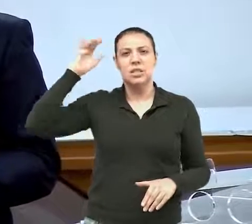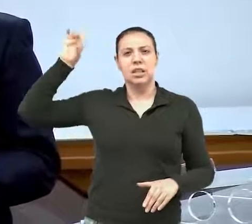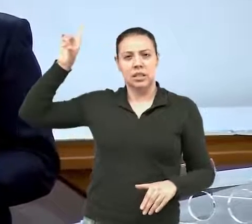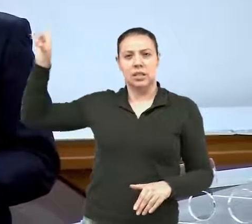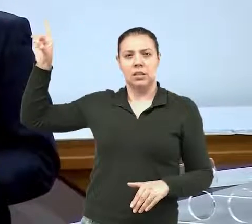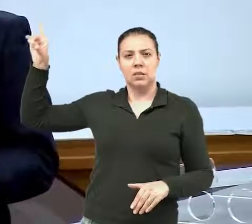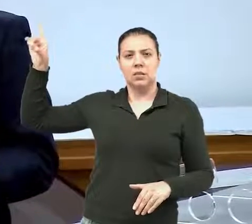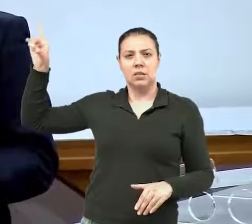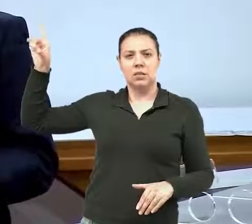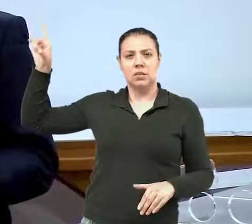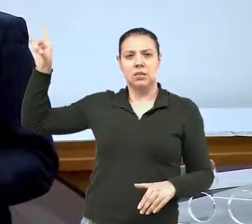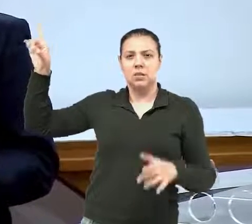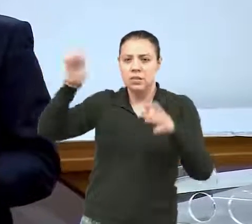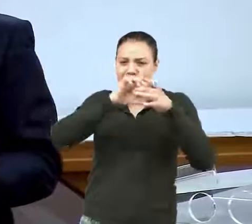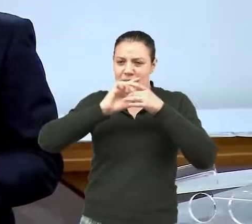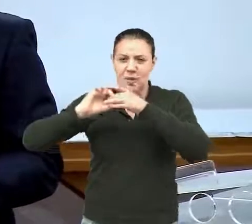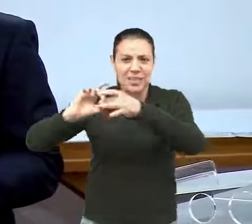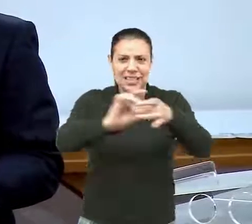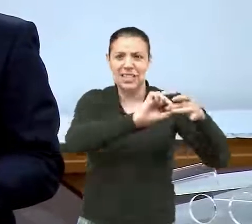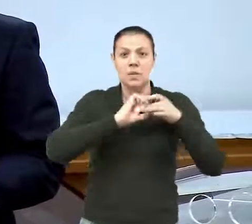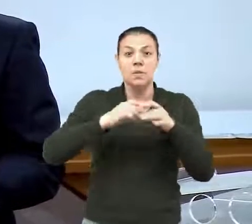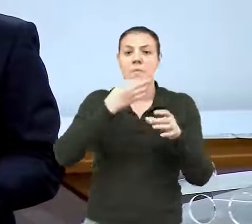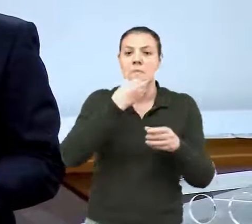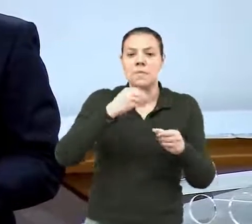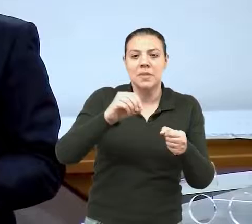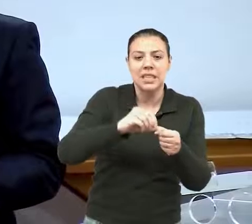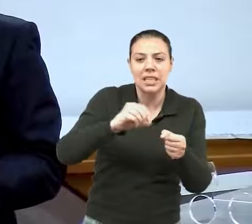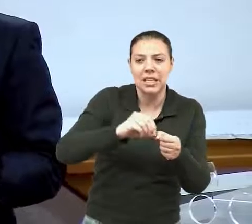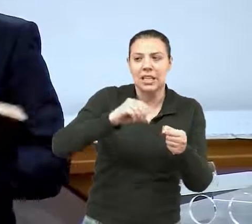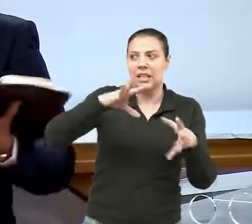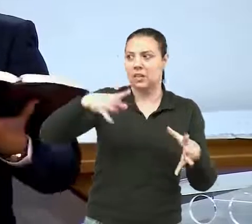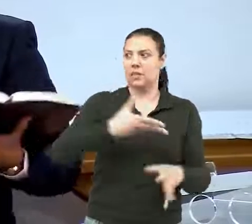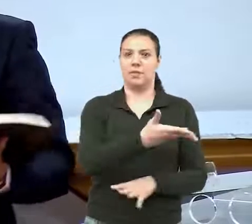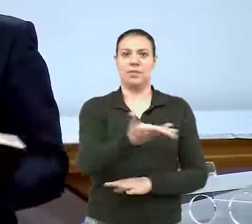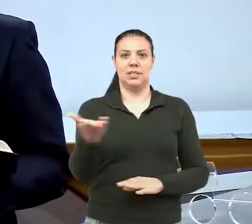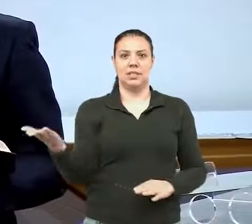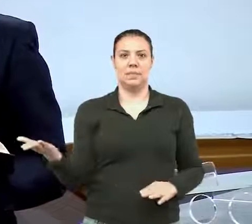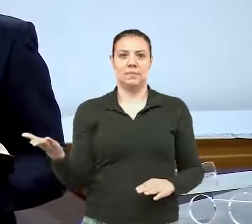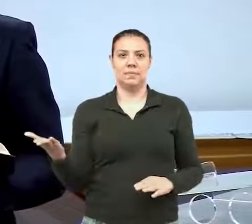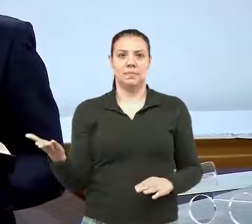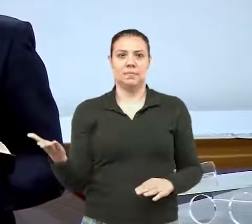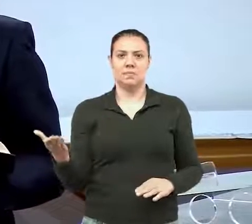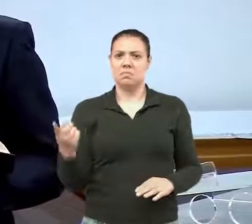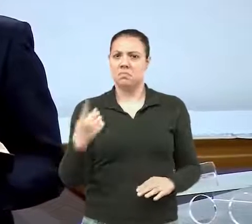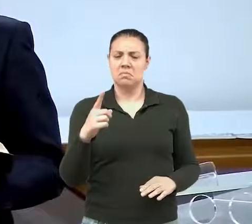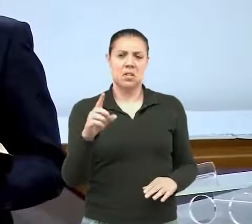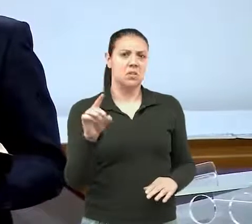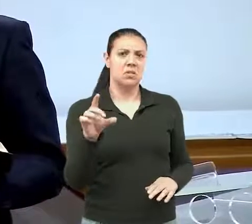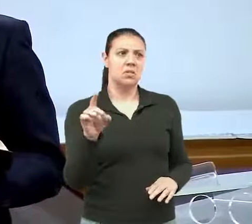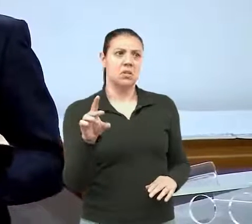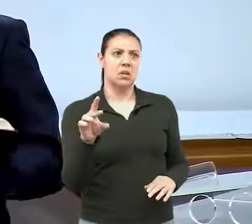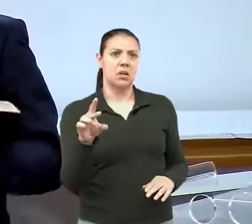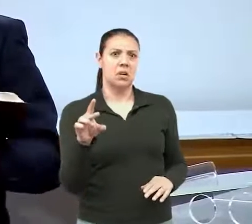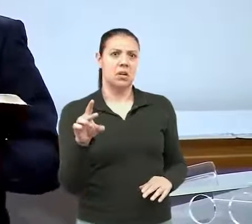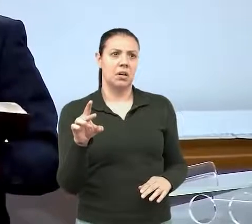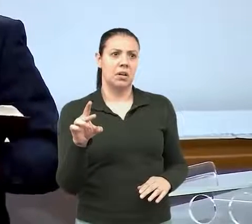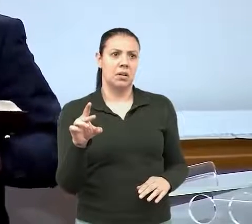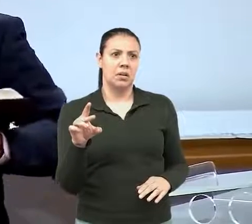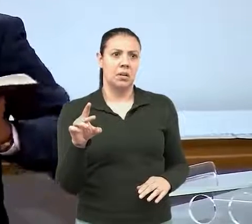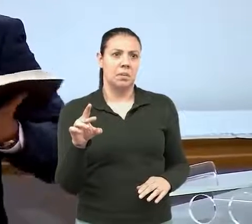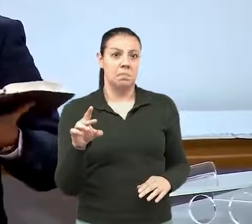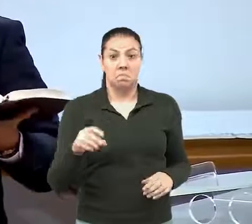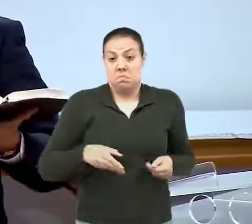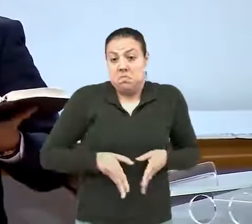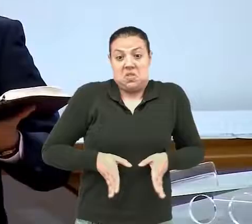aliança, foi o Deus que criou você. Você não é produto do acaso, você não é